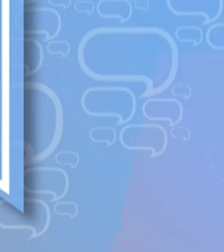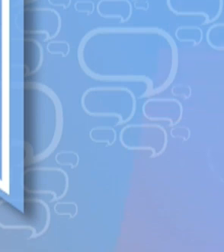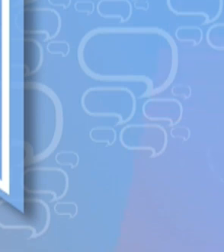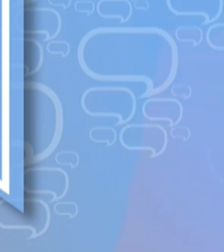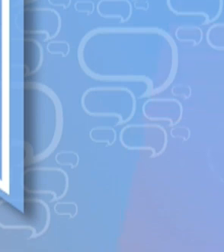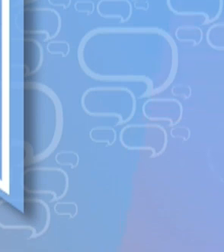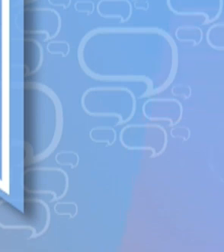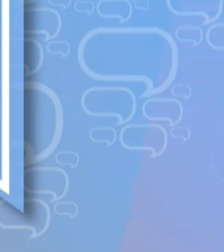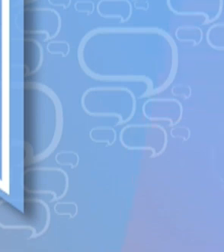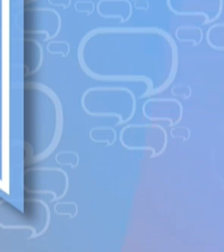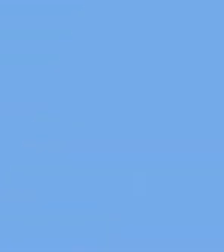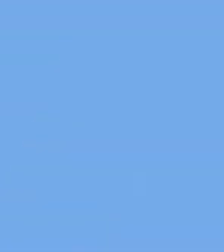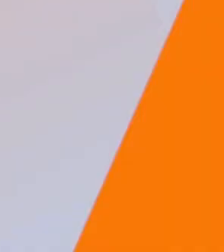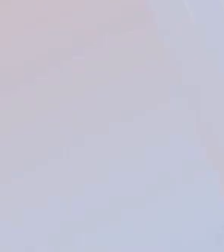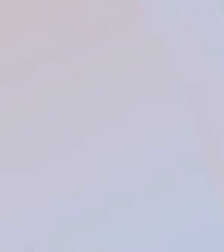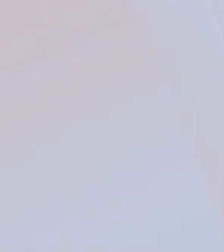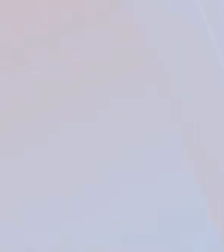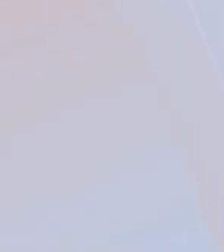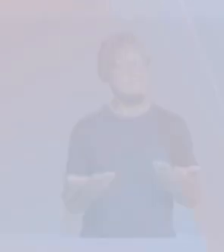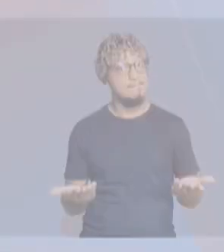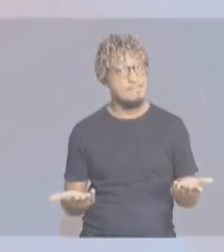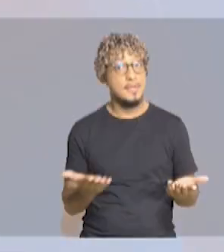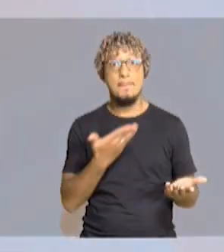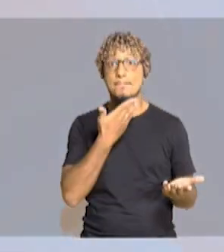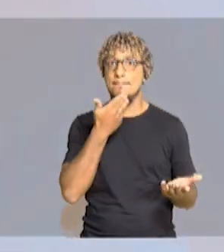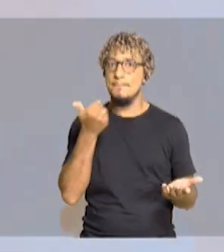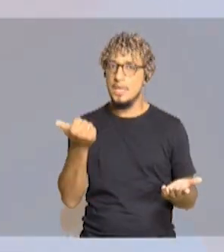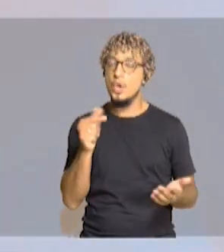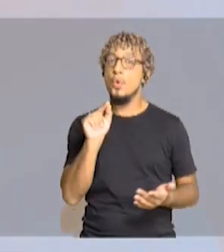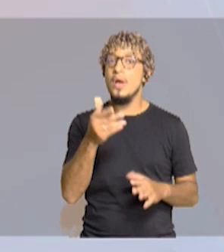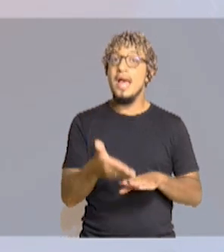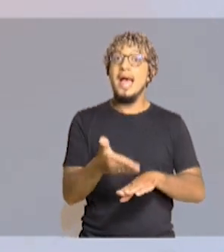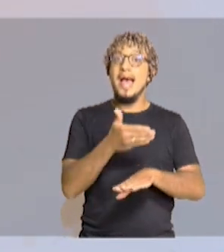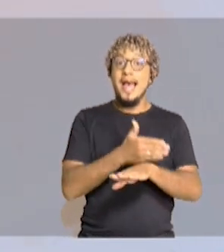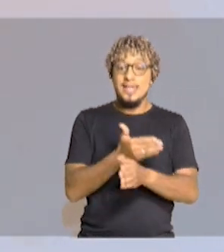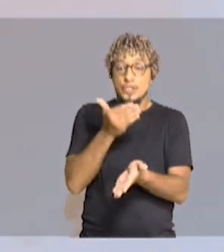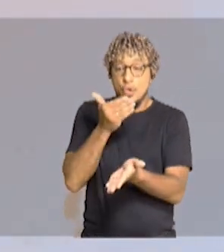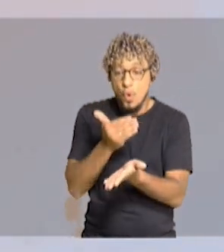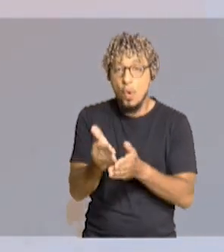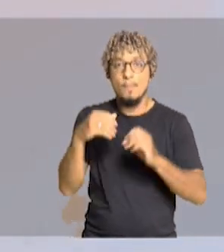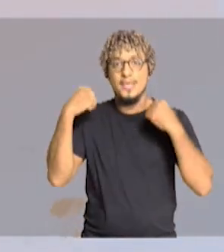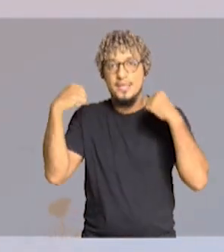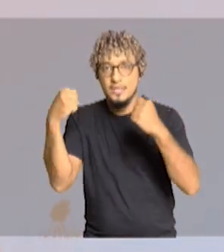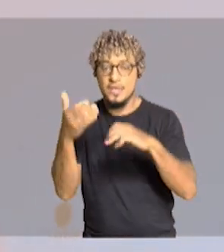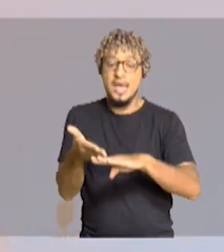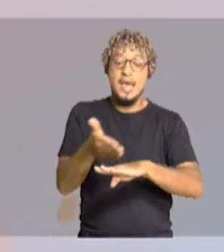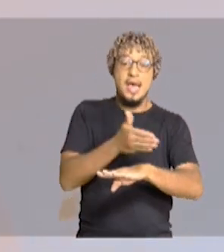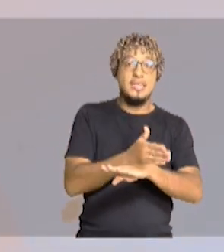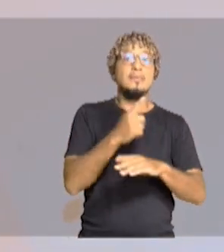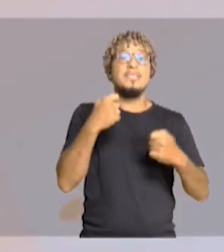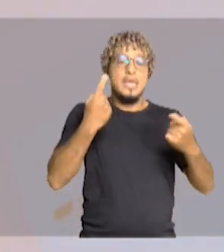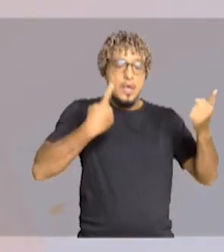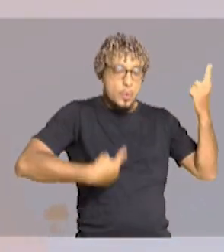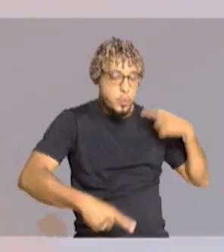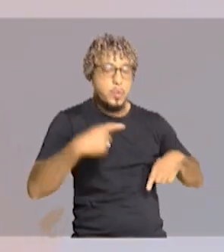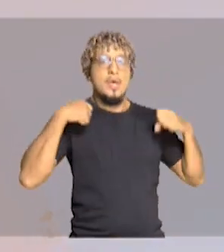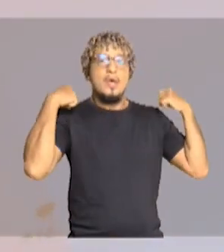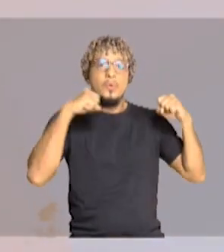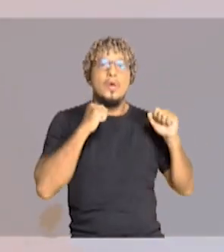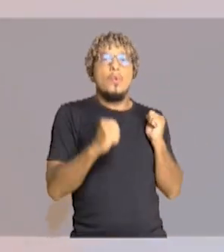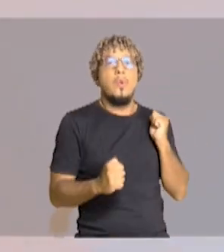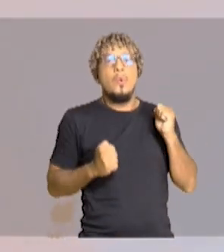ou não o ideal é que antes de um exercício físico você aqueça